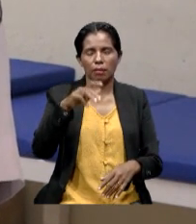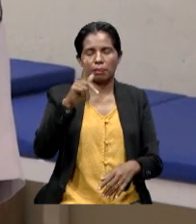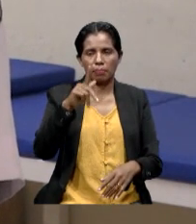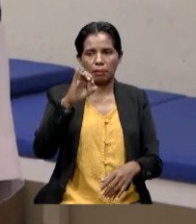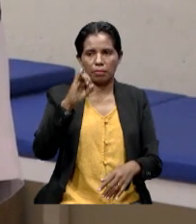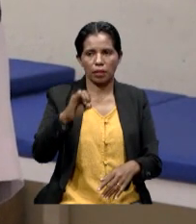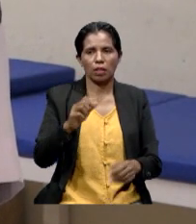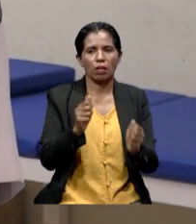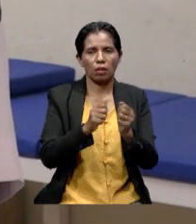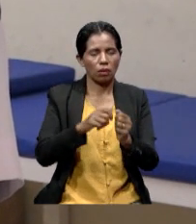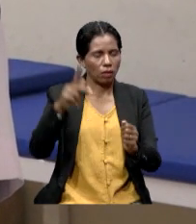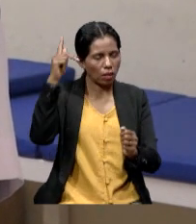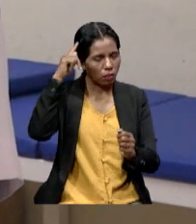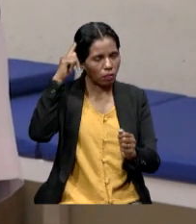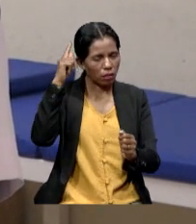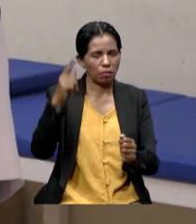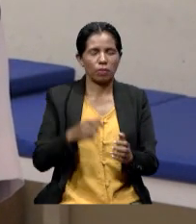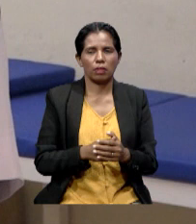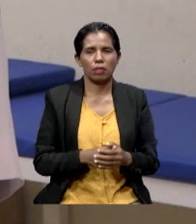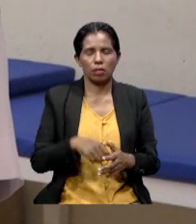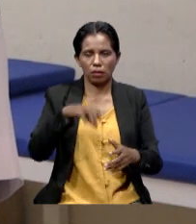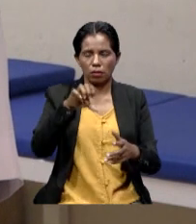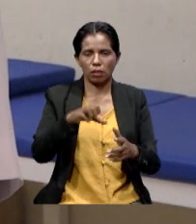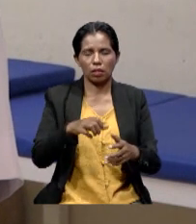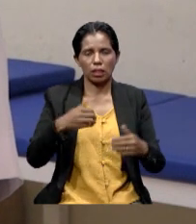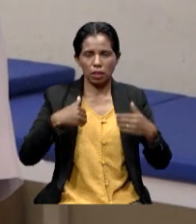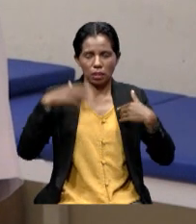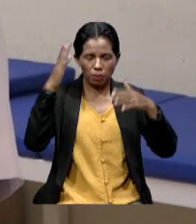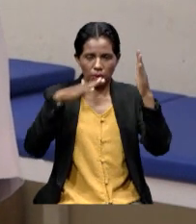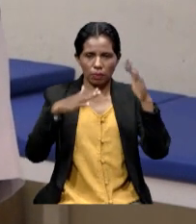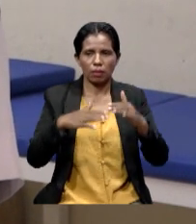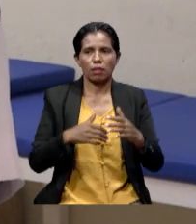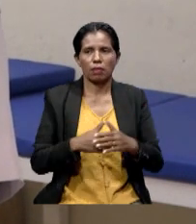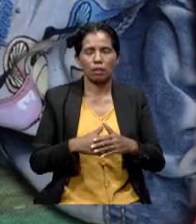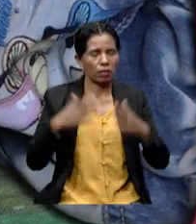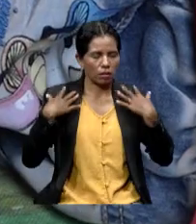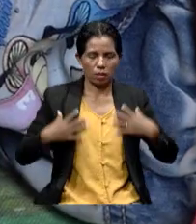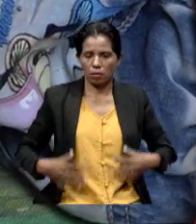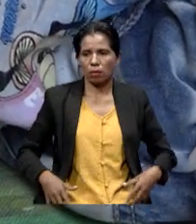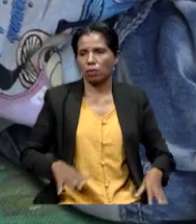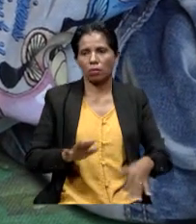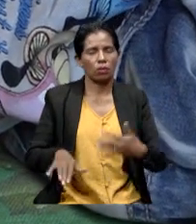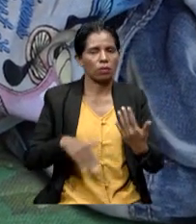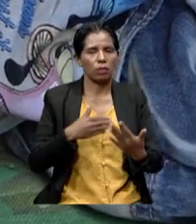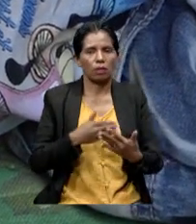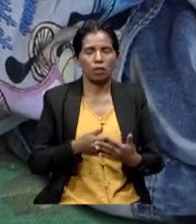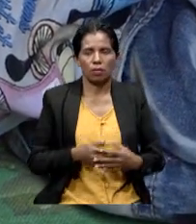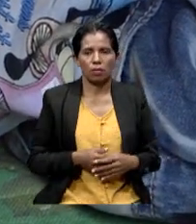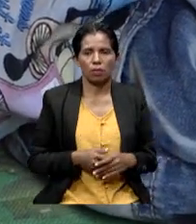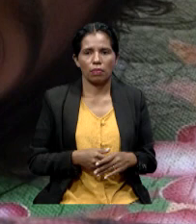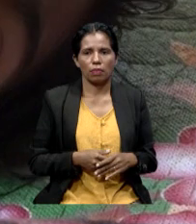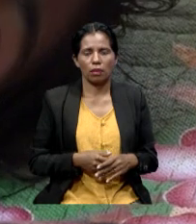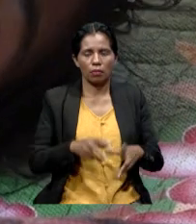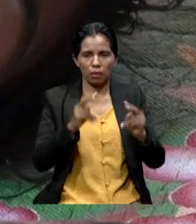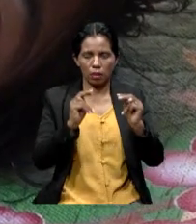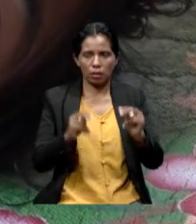ou kakuta nam lai. Minha problema já, e sin lolon tomar. Nebe, minha